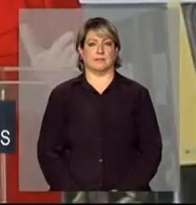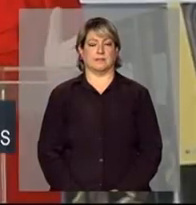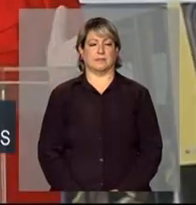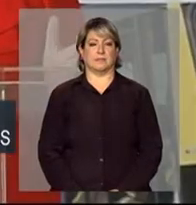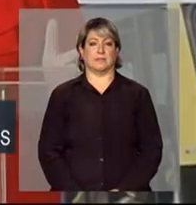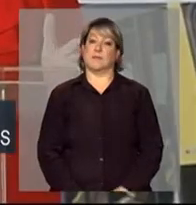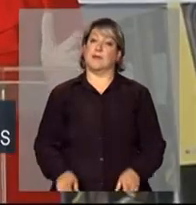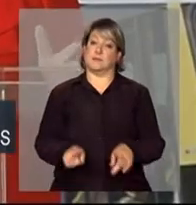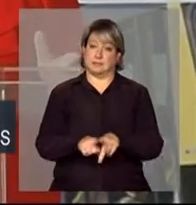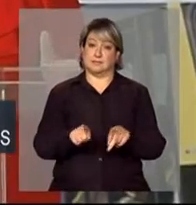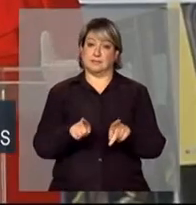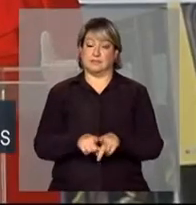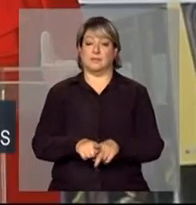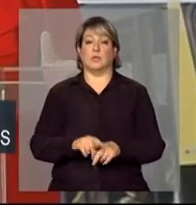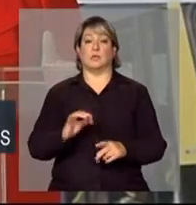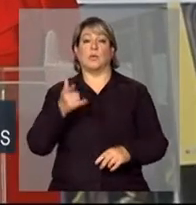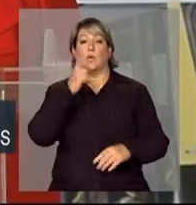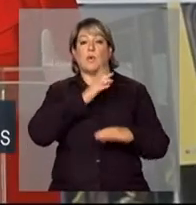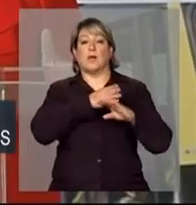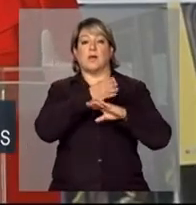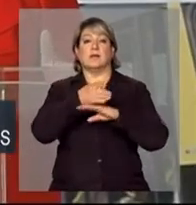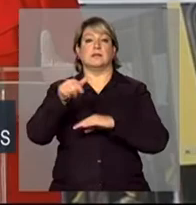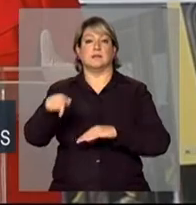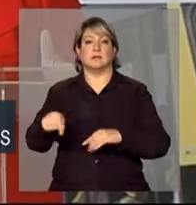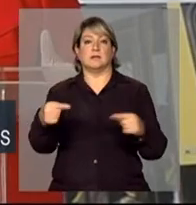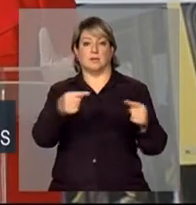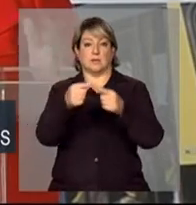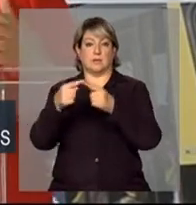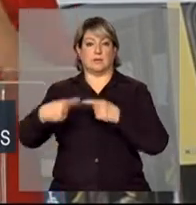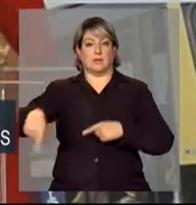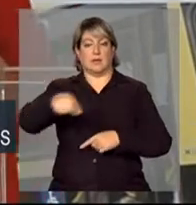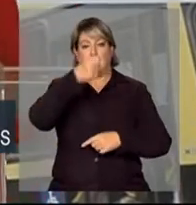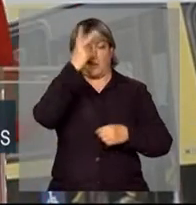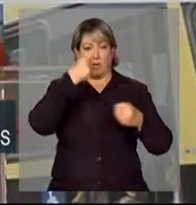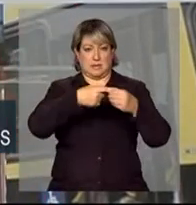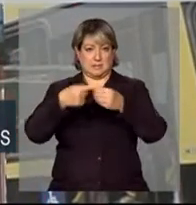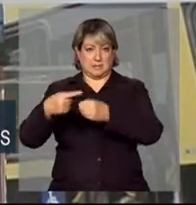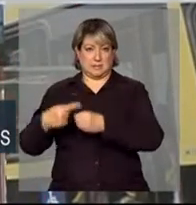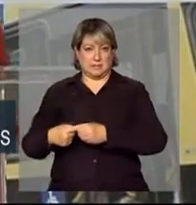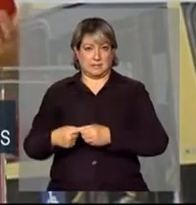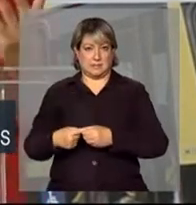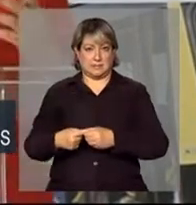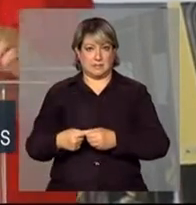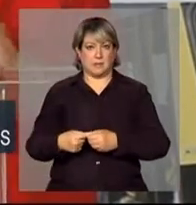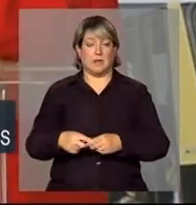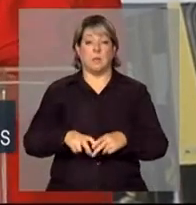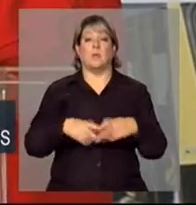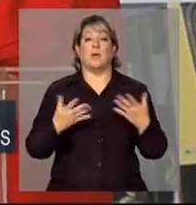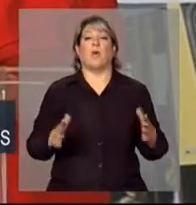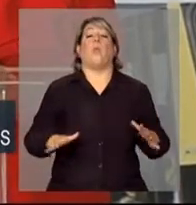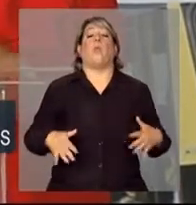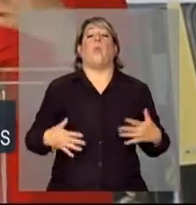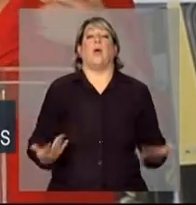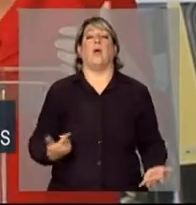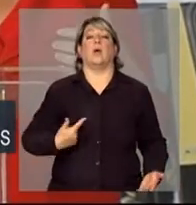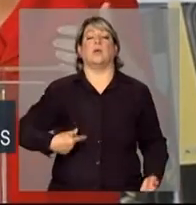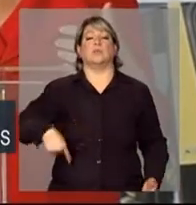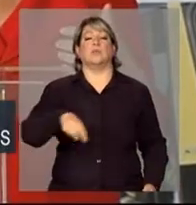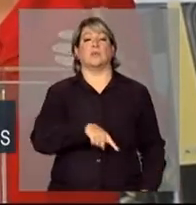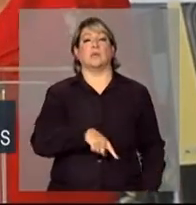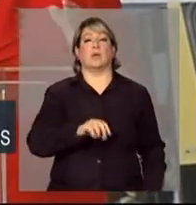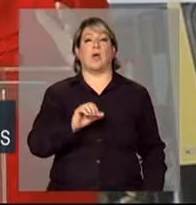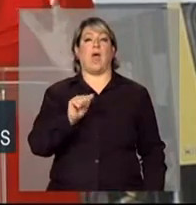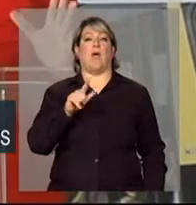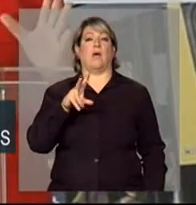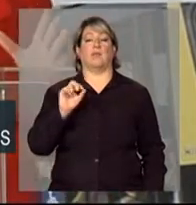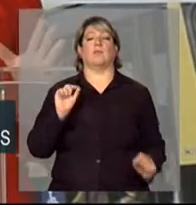E, obviamente, os acessos respectivos aos municípios. Com isso, qual é o nosso objetivo? O nosso